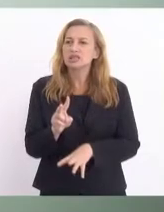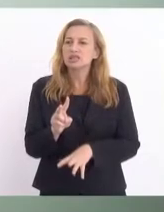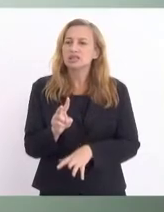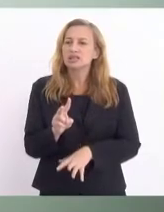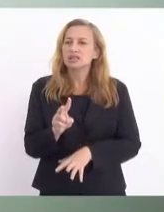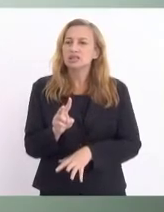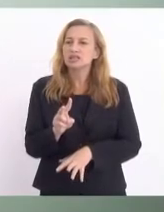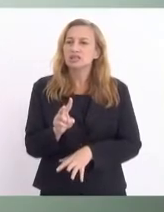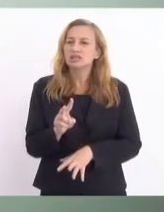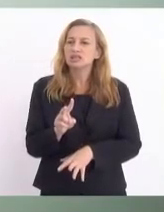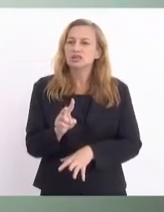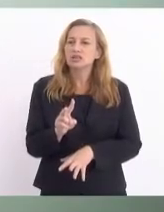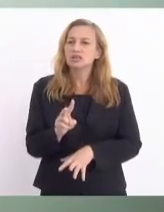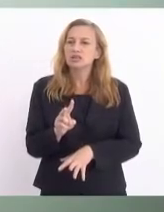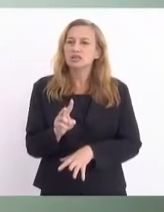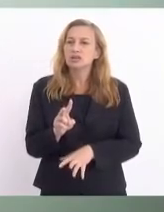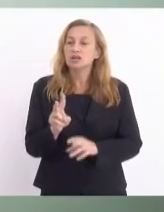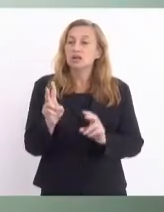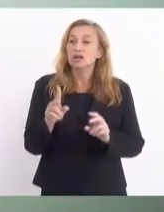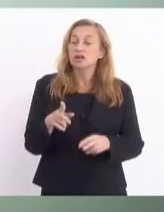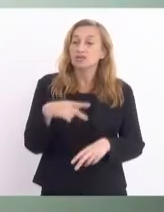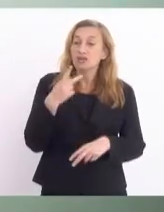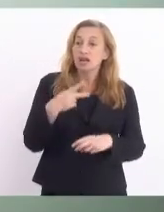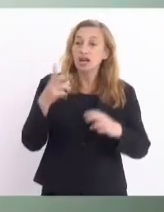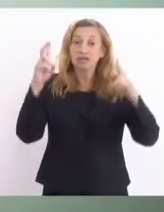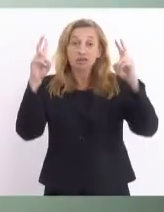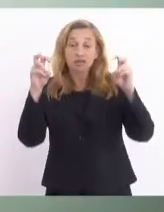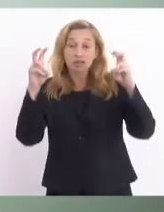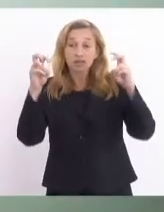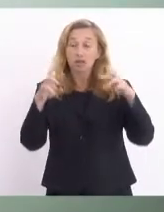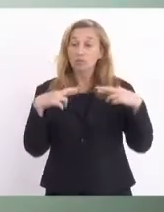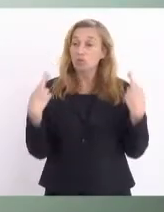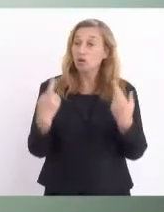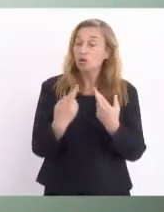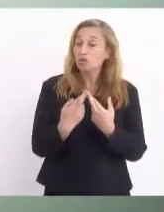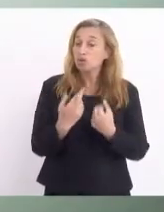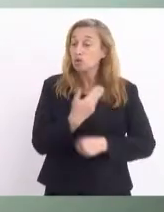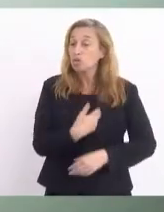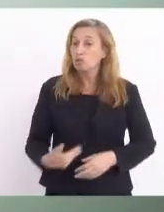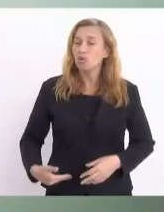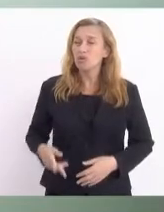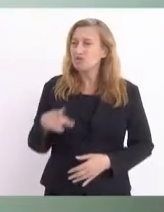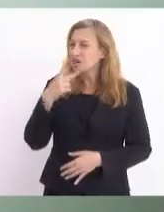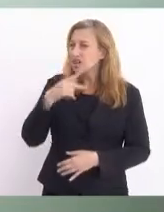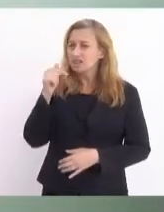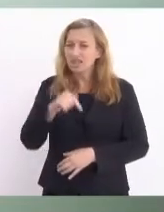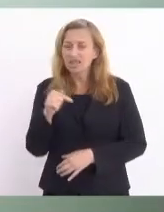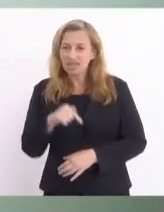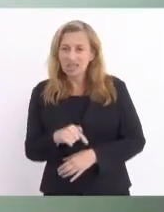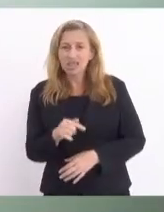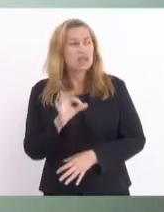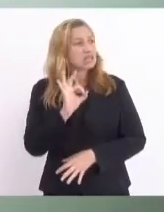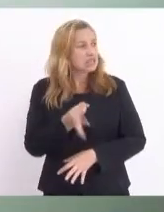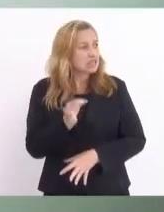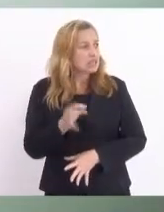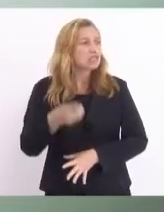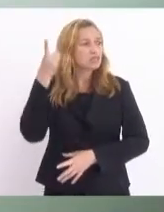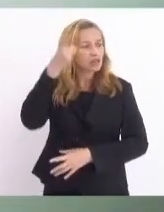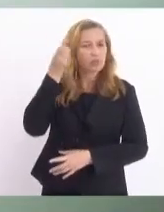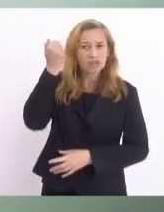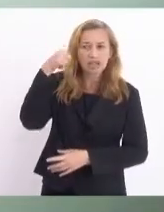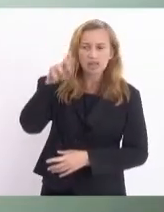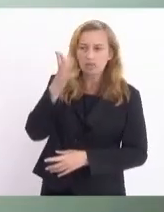indispensável tratar esse tema numa audiência pública, trazendo aqui, tenho certeza que o deputado Eliomar, que